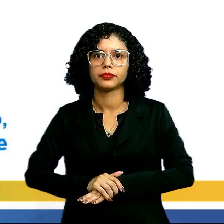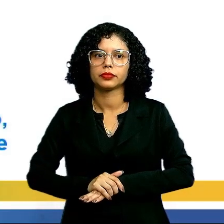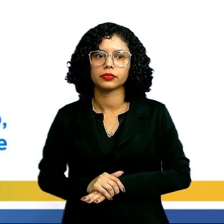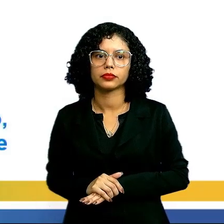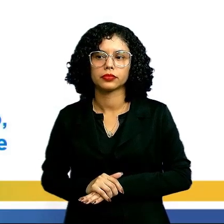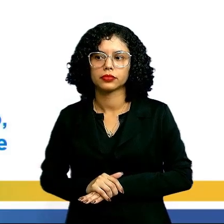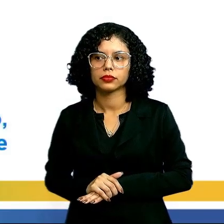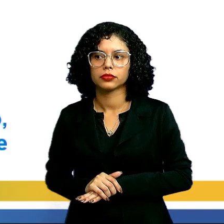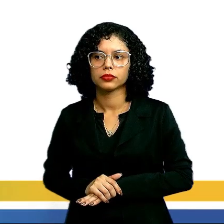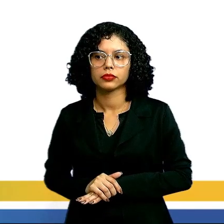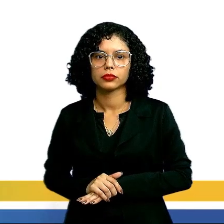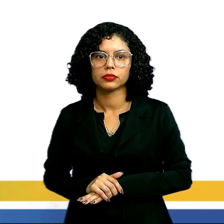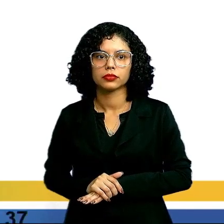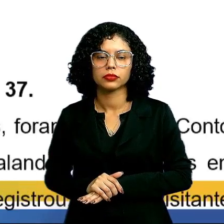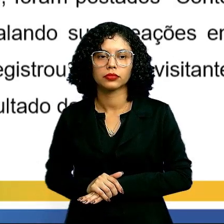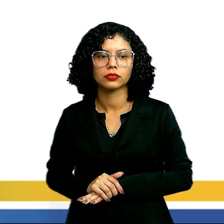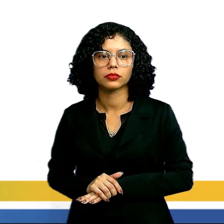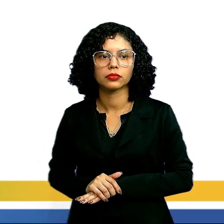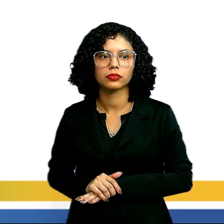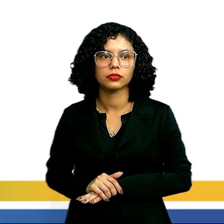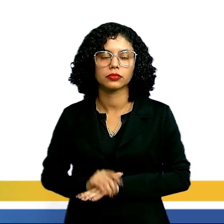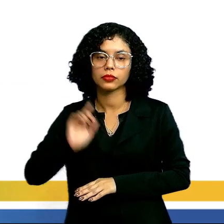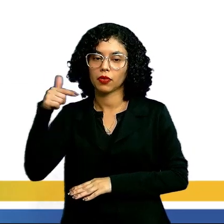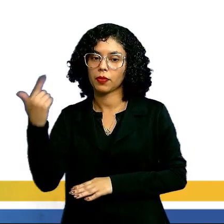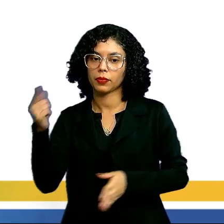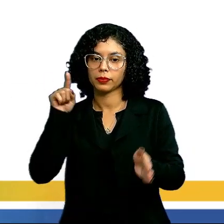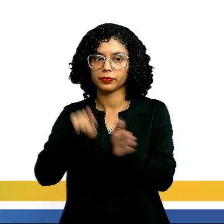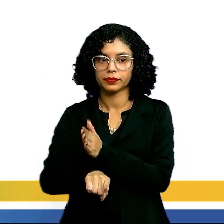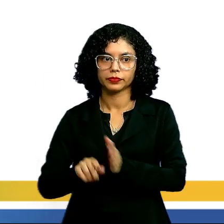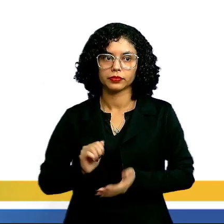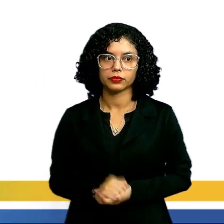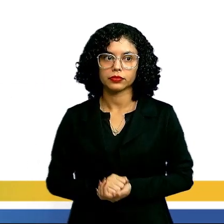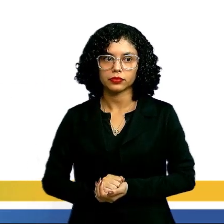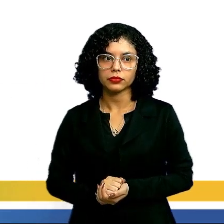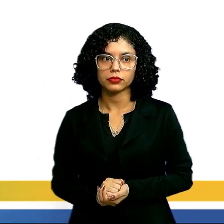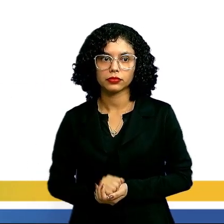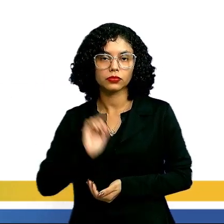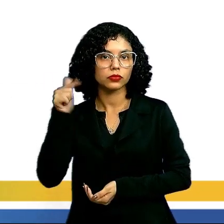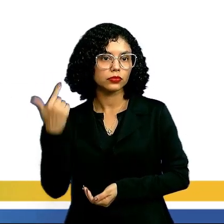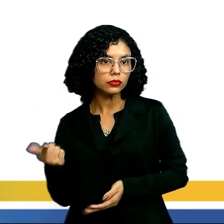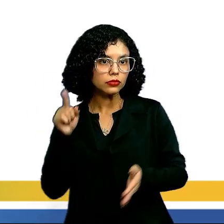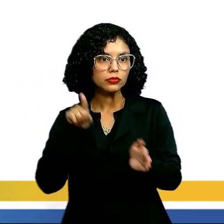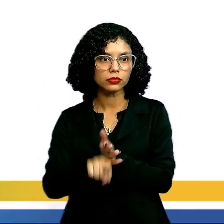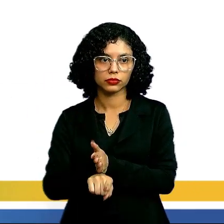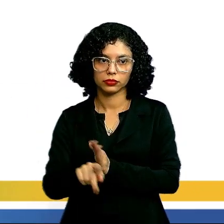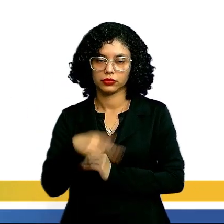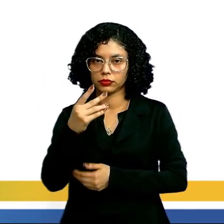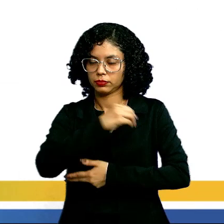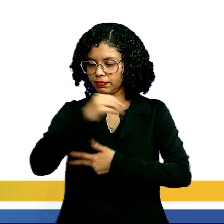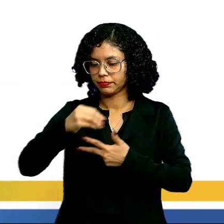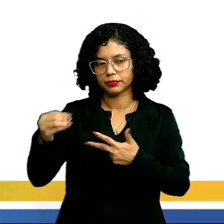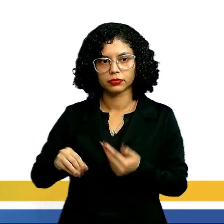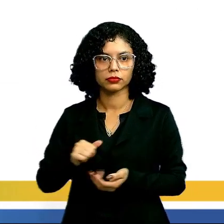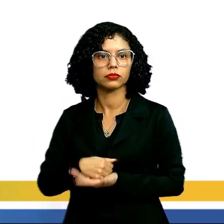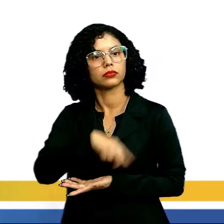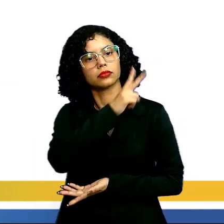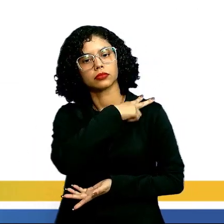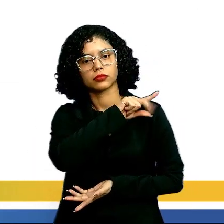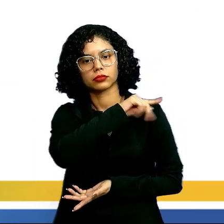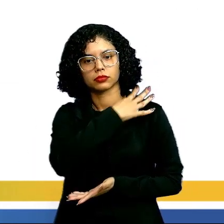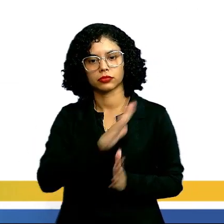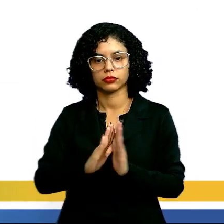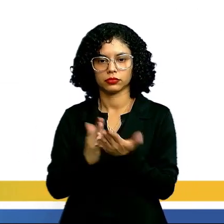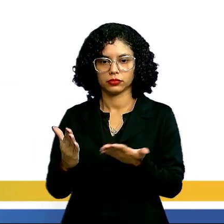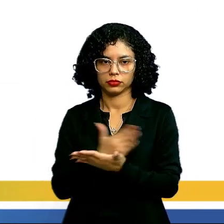simples. Então, vejamos aí uma próxima questão. Outra questão comentada do Enem, que está no livro